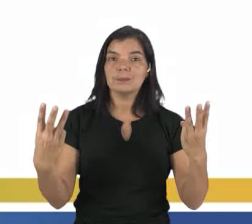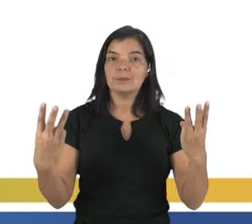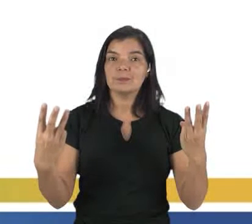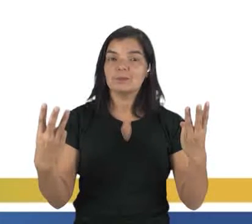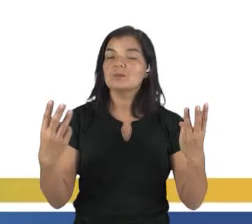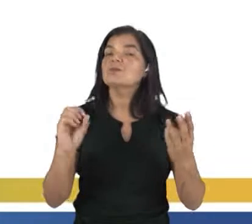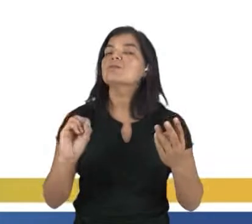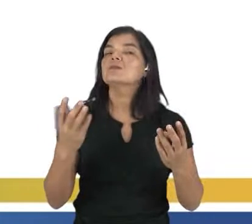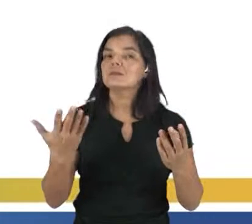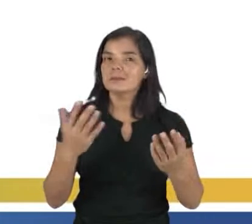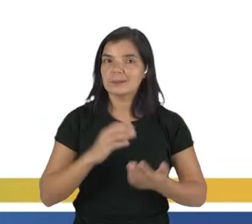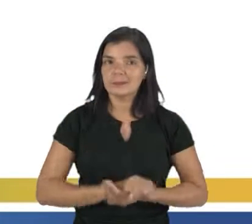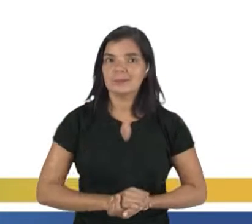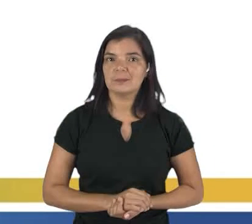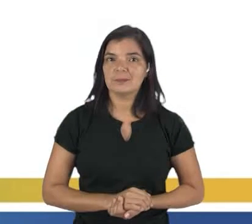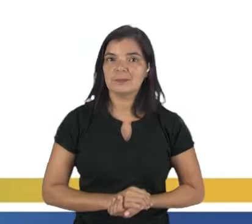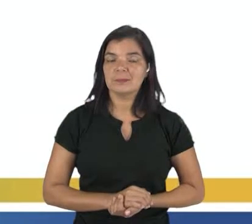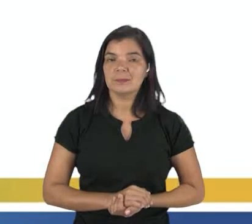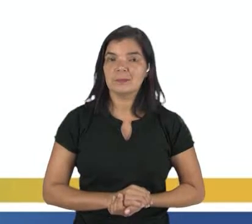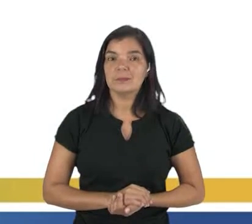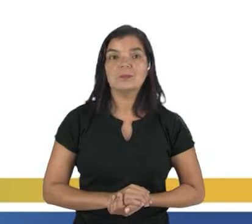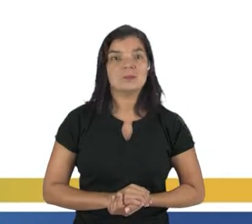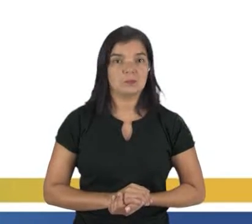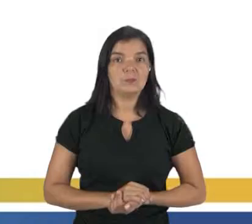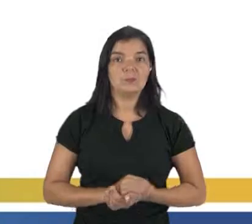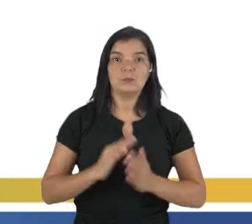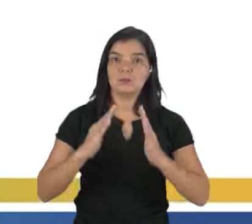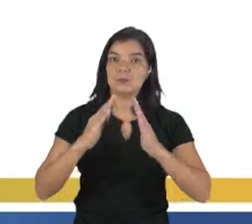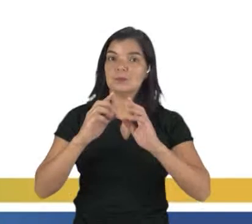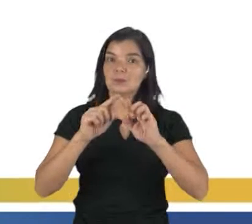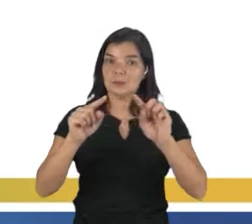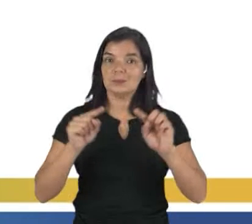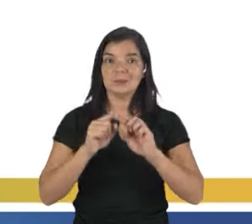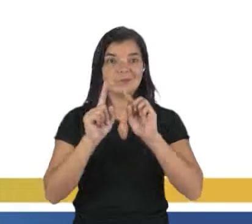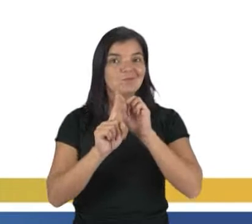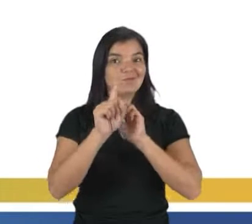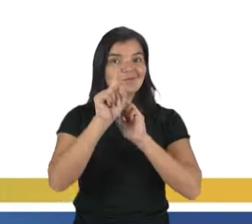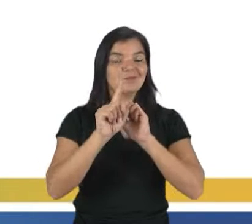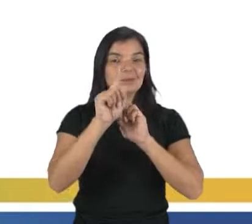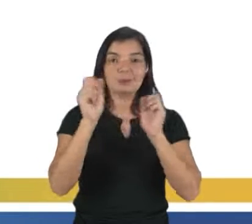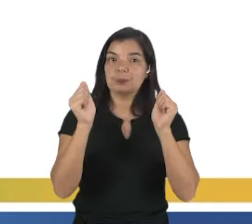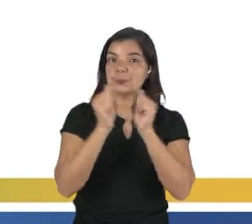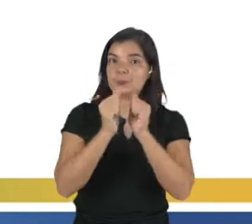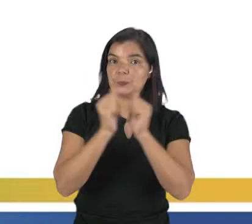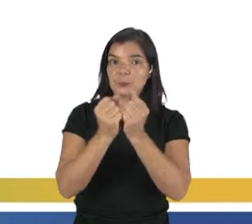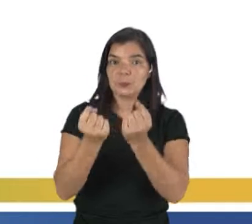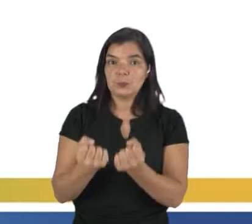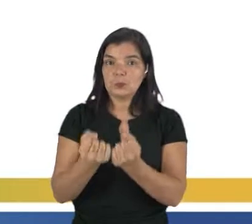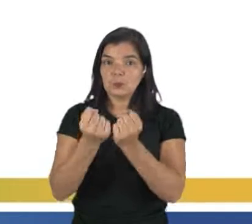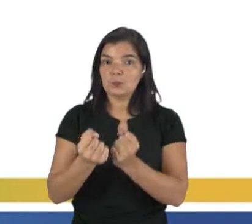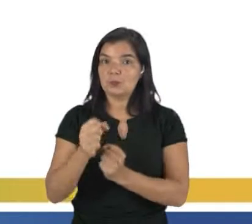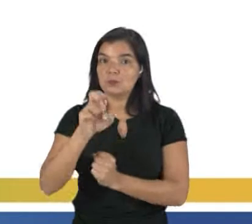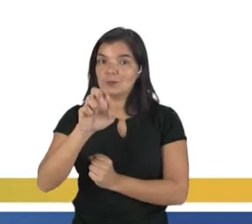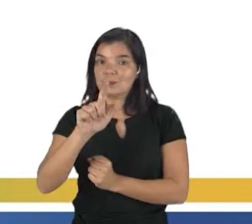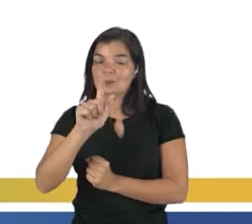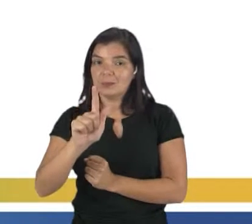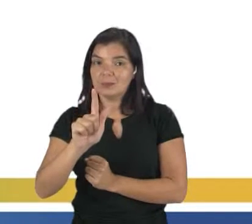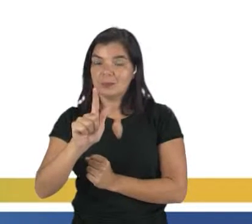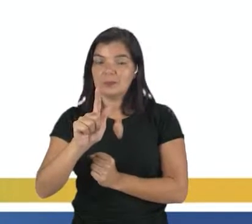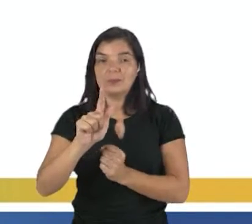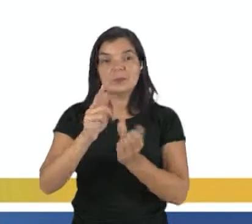outro o que que vai acontecer a caixinha lá de cima que não foi retirada juntamente com peso de 5 gramas